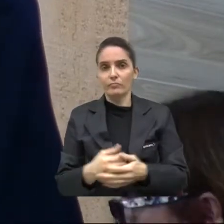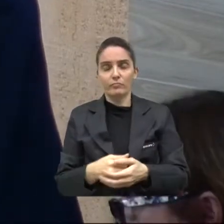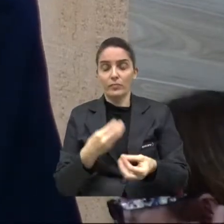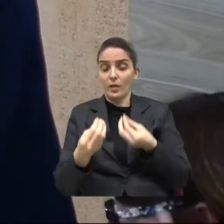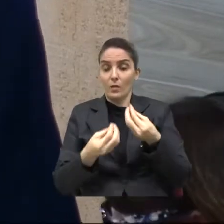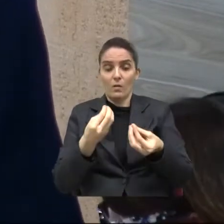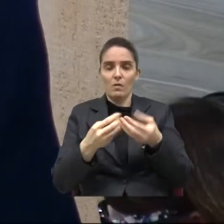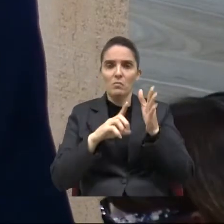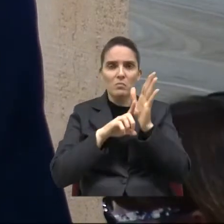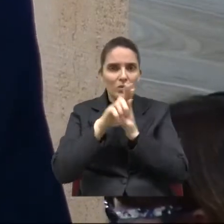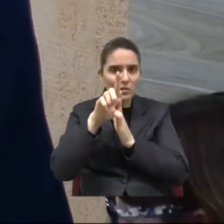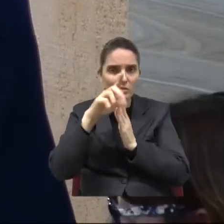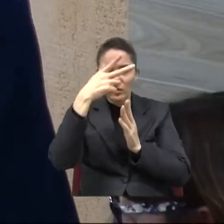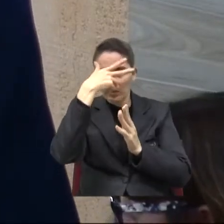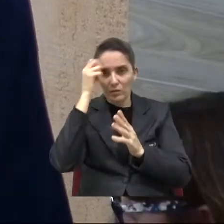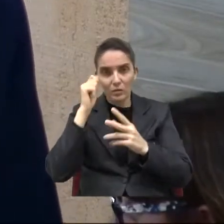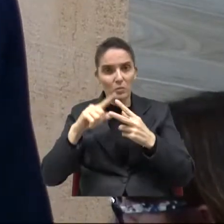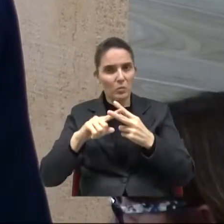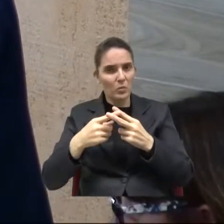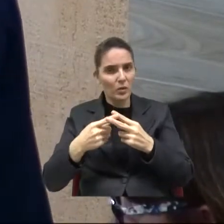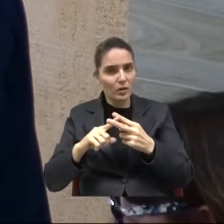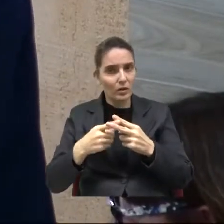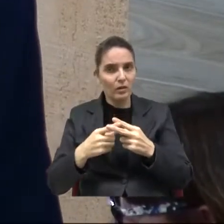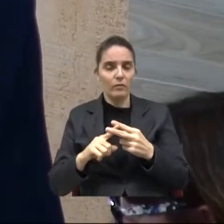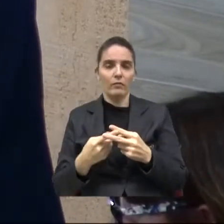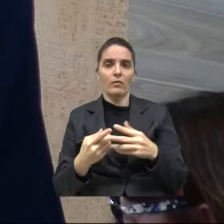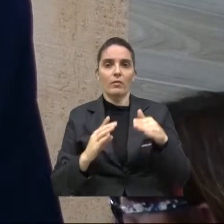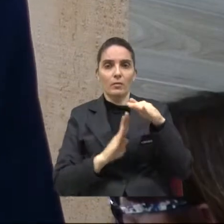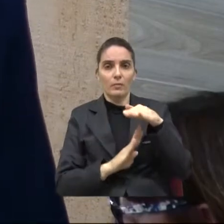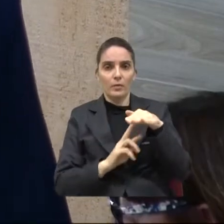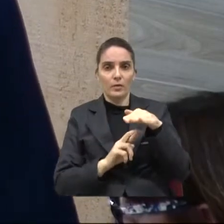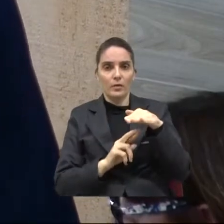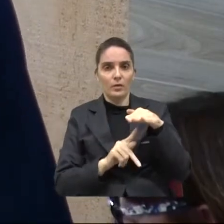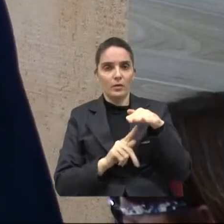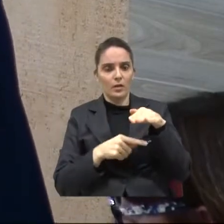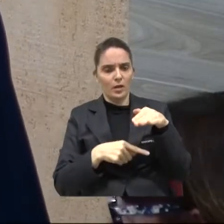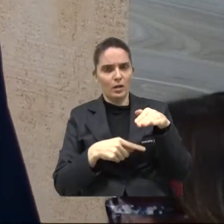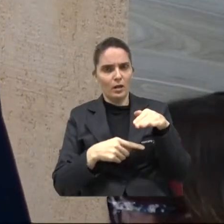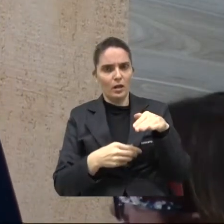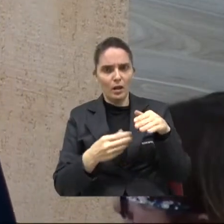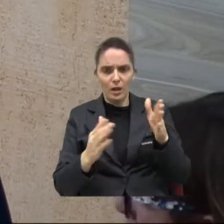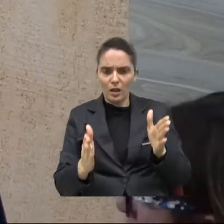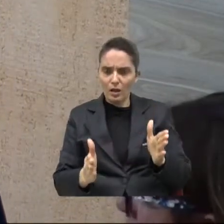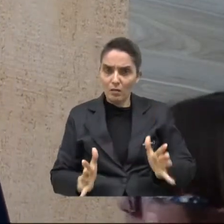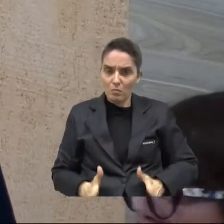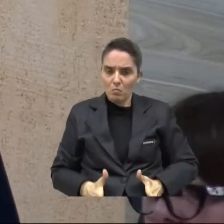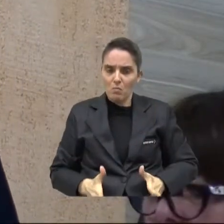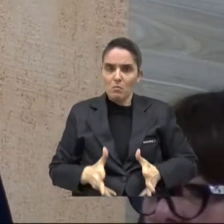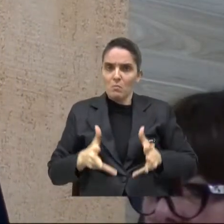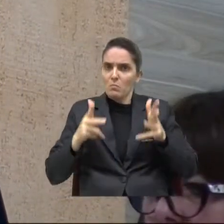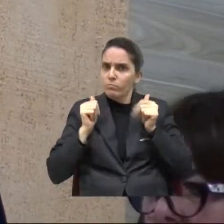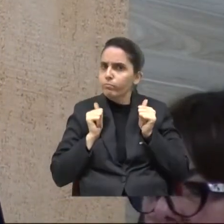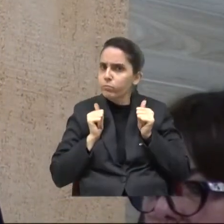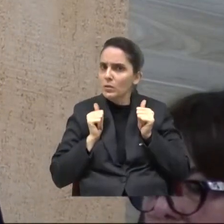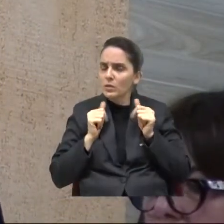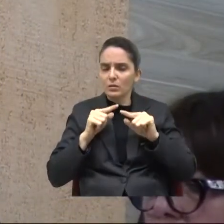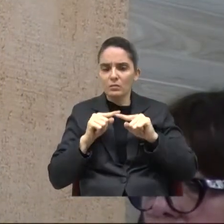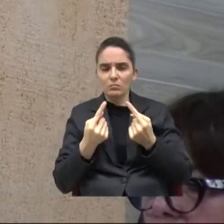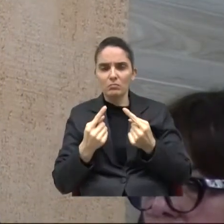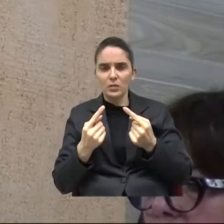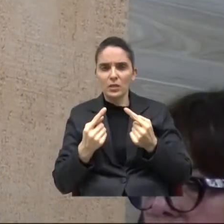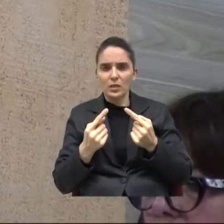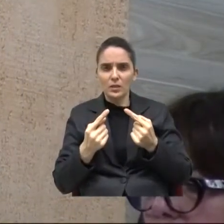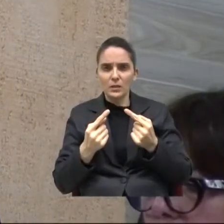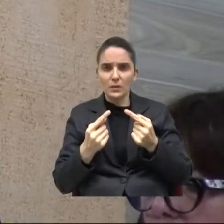questionar uma reforma de uma concessionária que é bilionária de um serviço mal prestado. Então, assim, nós